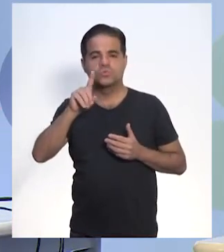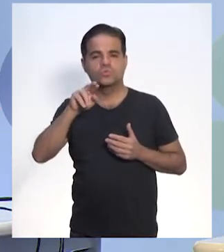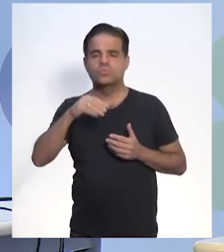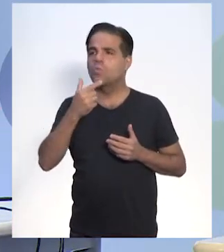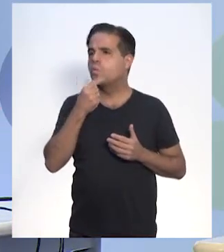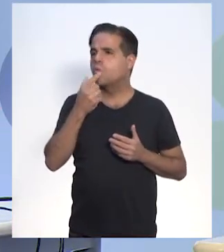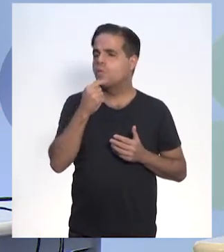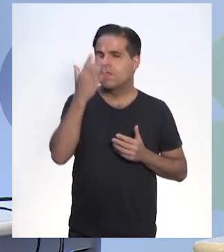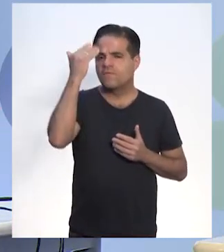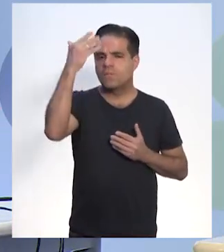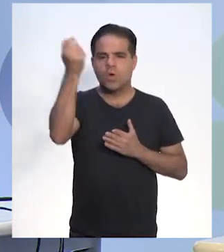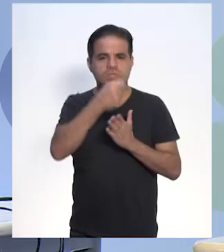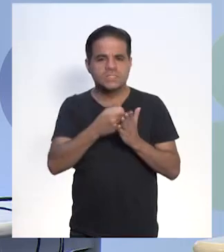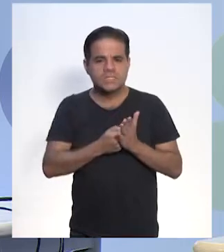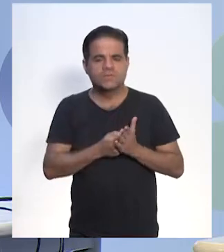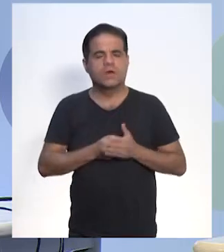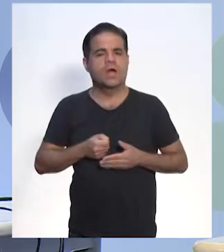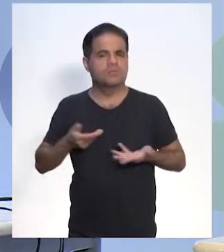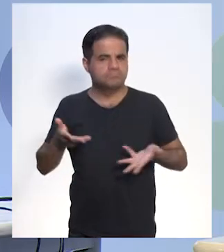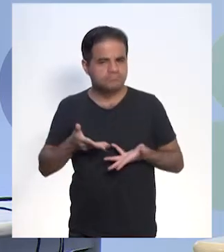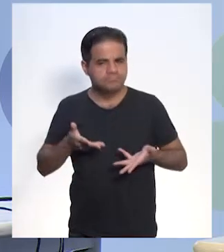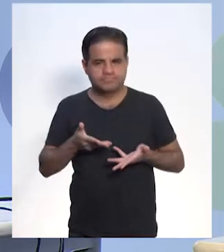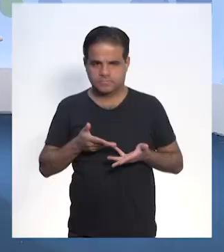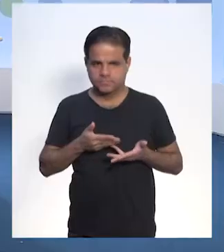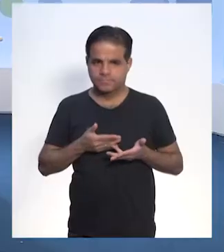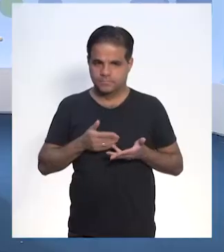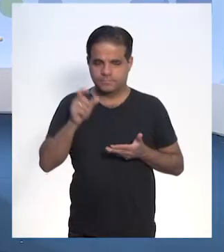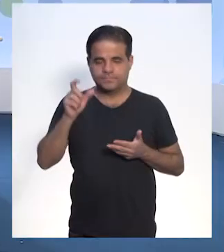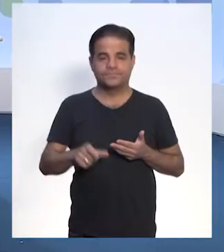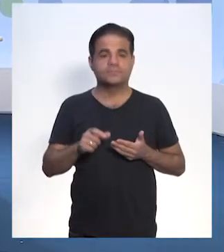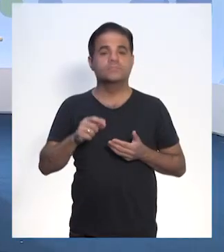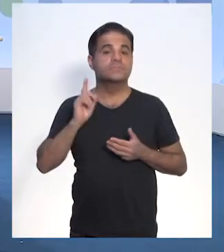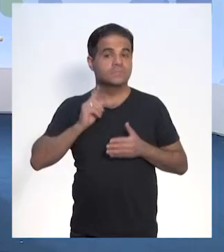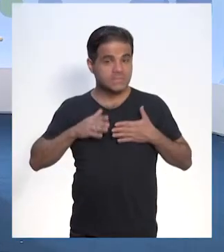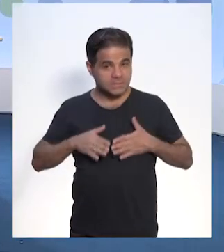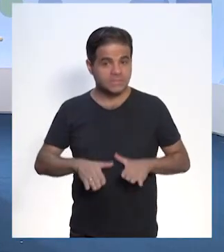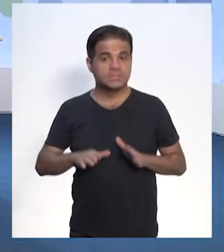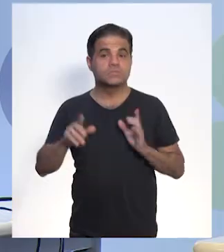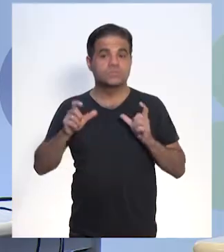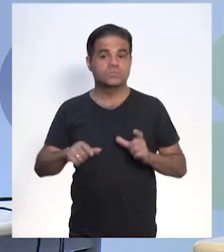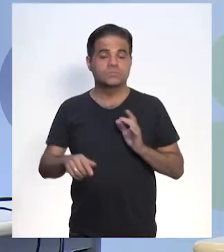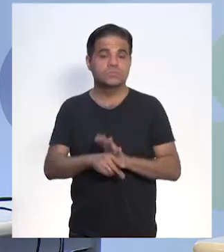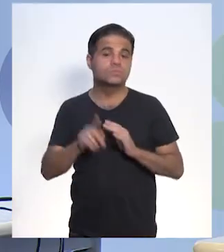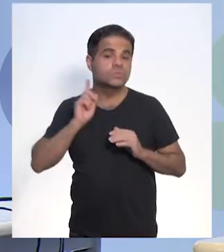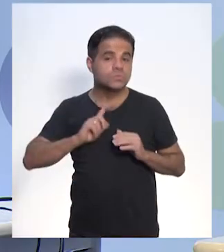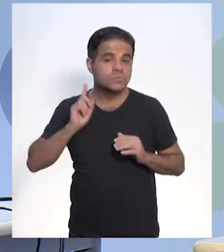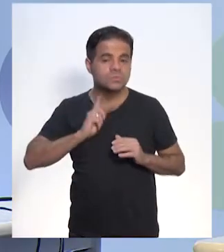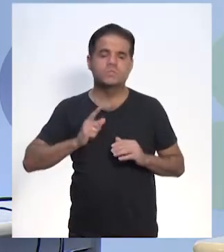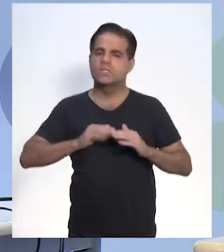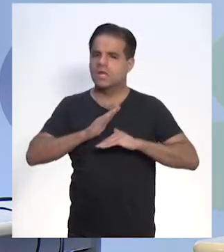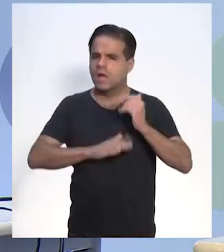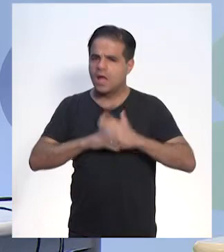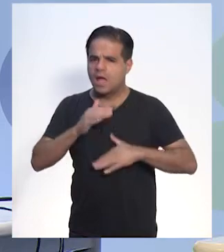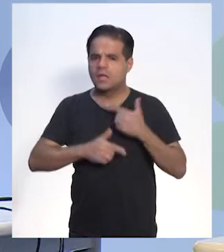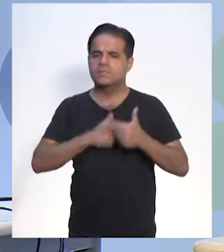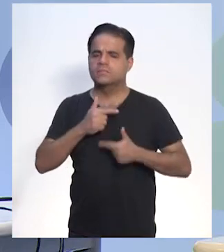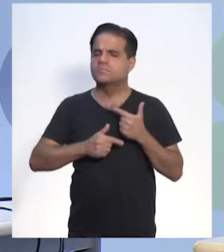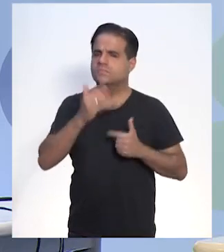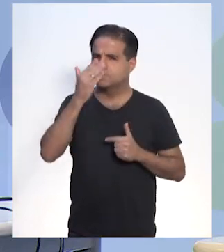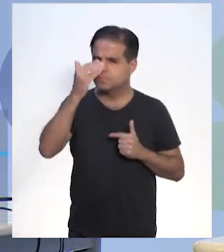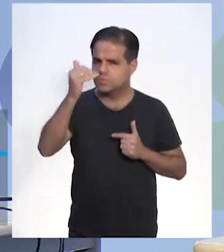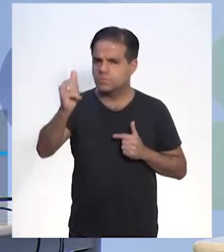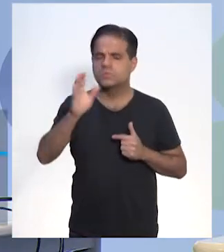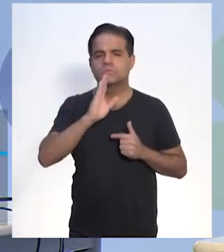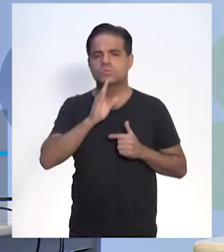extremamente famoso, modernista, né? Ele era mineiro, né? Então, ele tem muitas obras aí